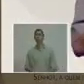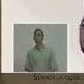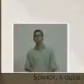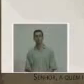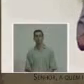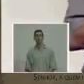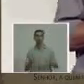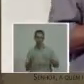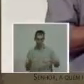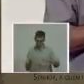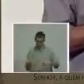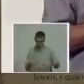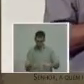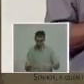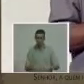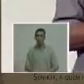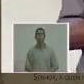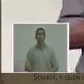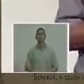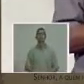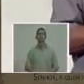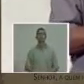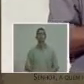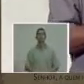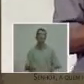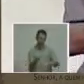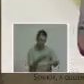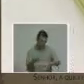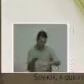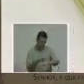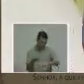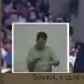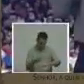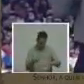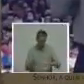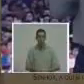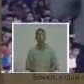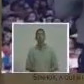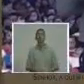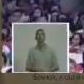Combate o bom combate da fé. Entra nessa briga, entra nessa luta.